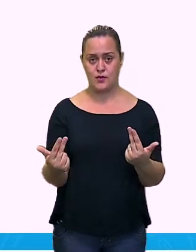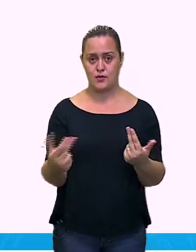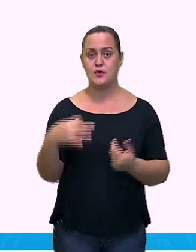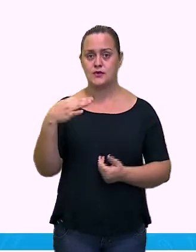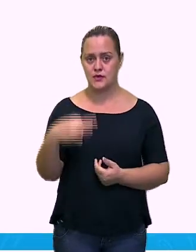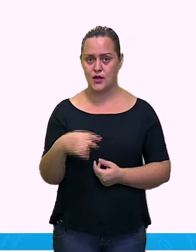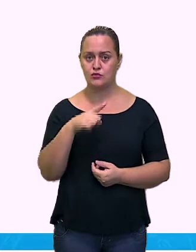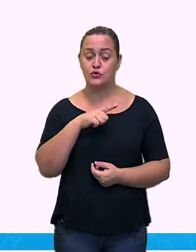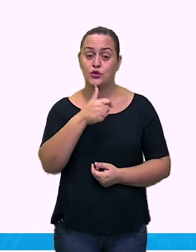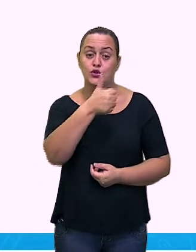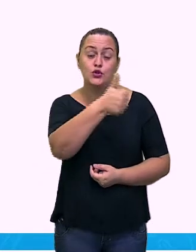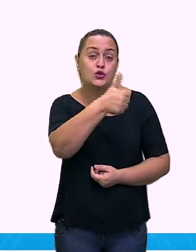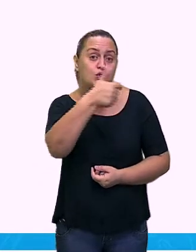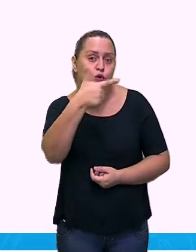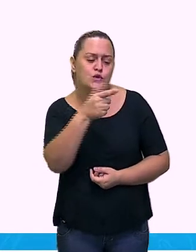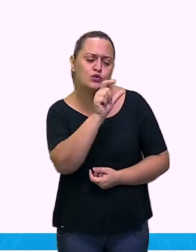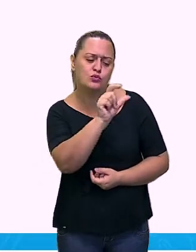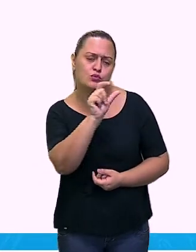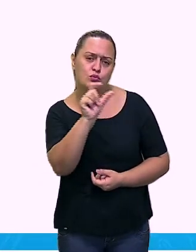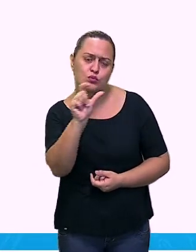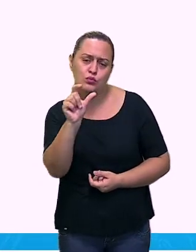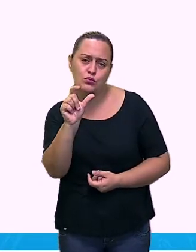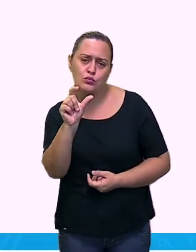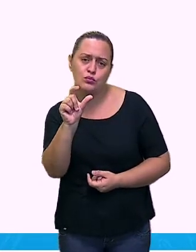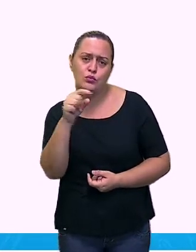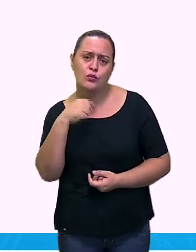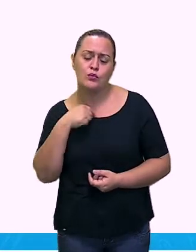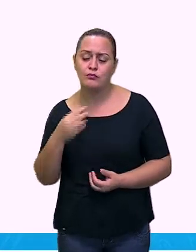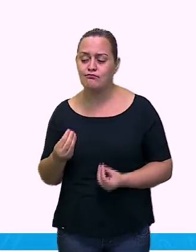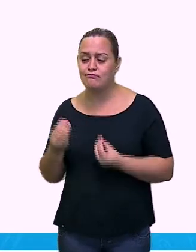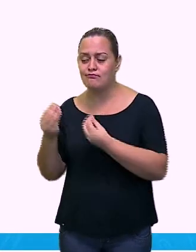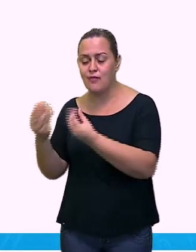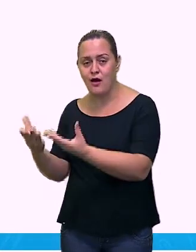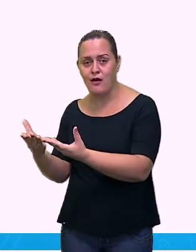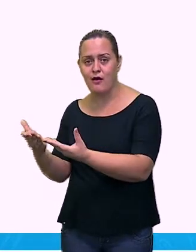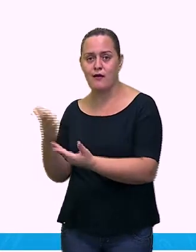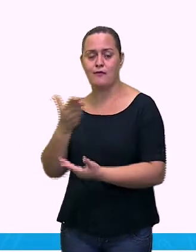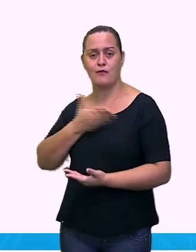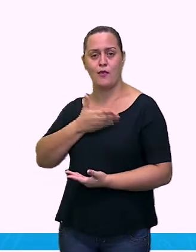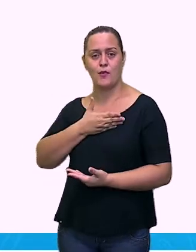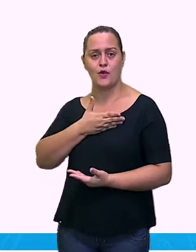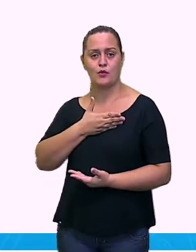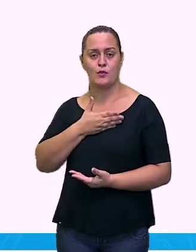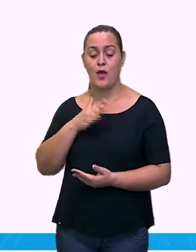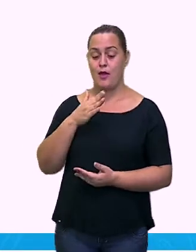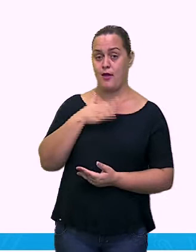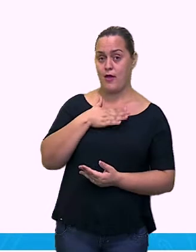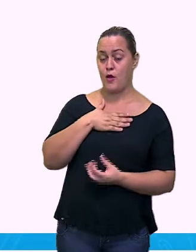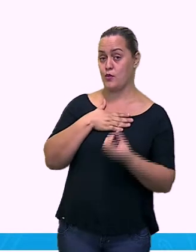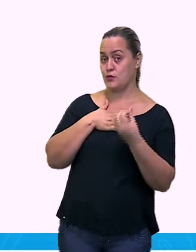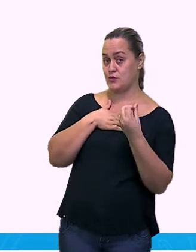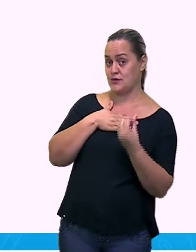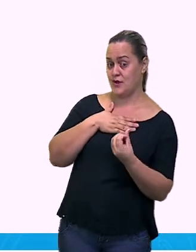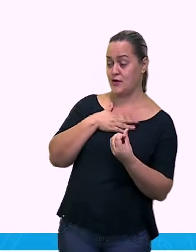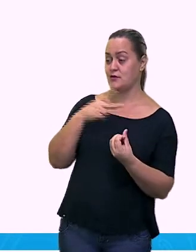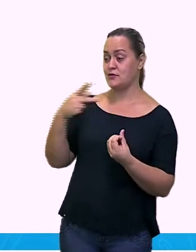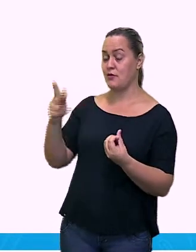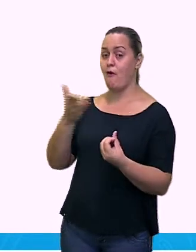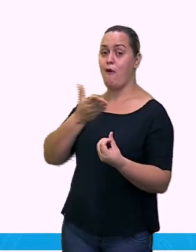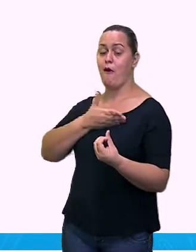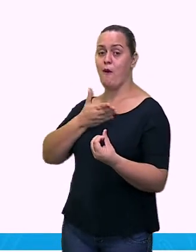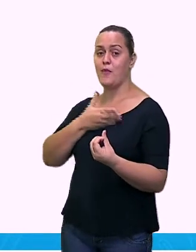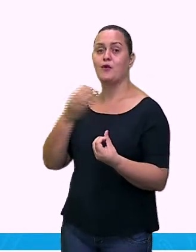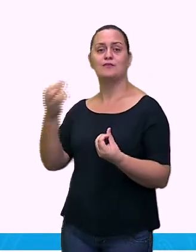chocolate eu queria oferecer a metade para o meu amigo então eu fiquei com seis e ele